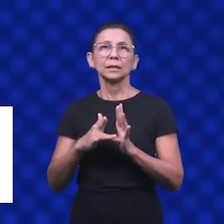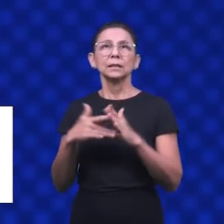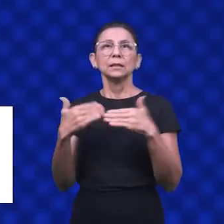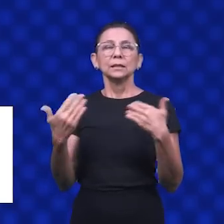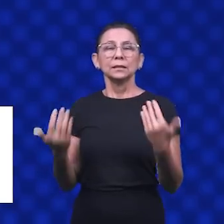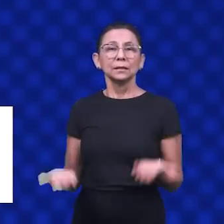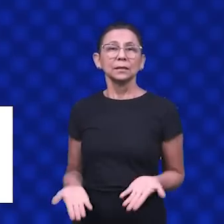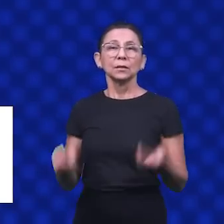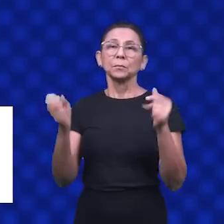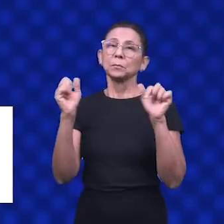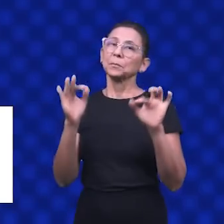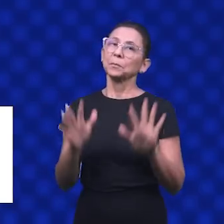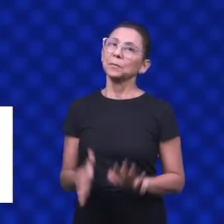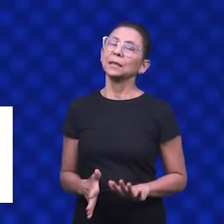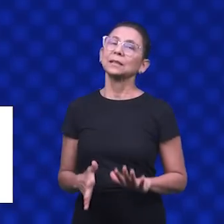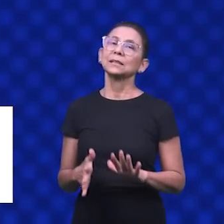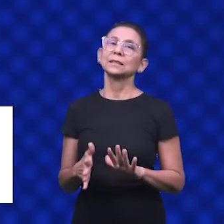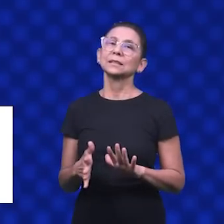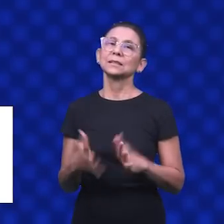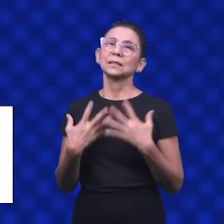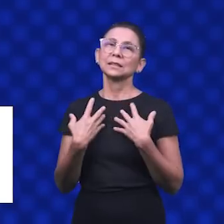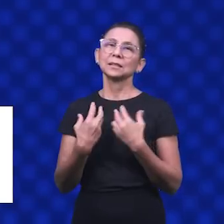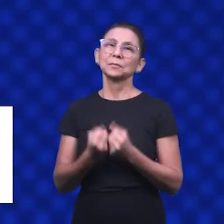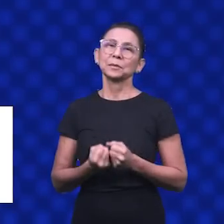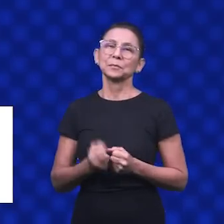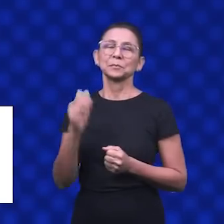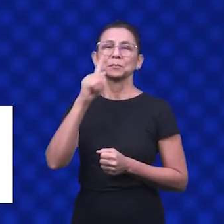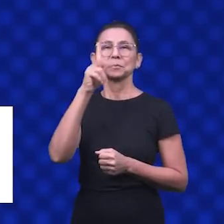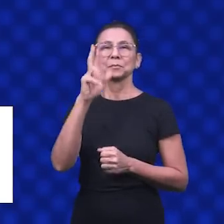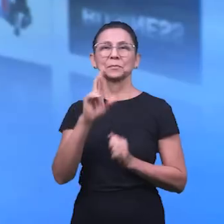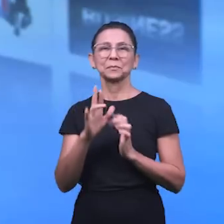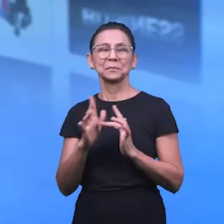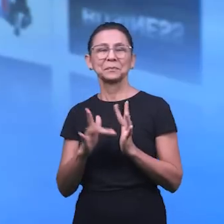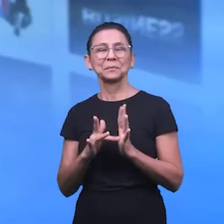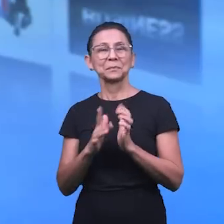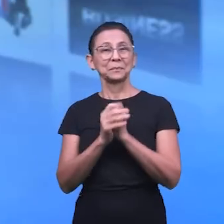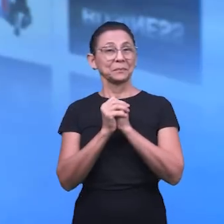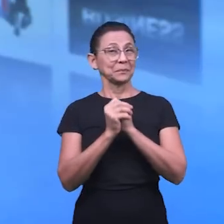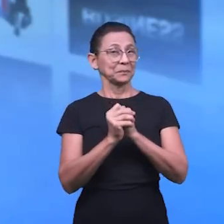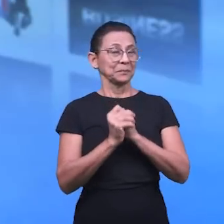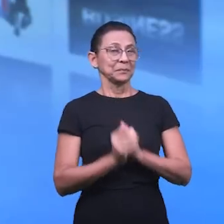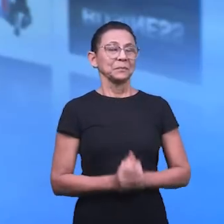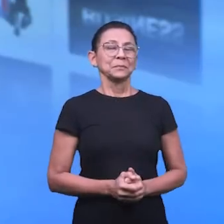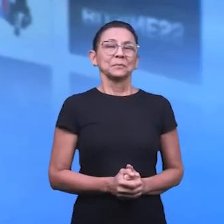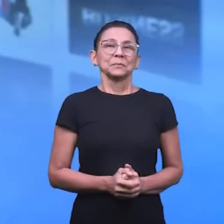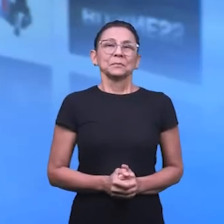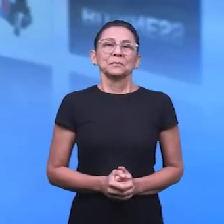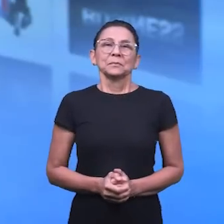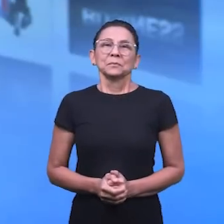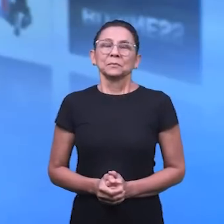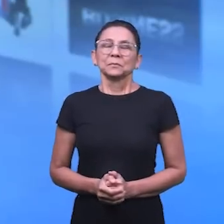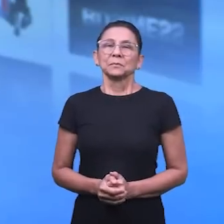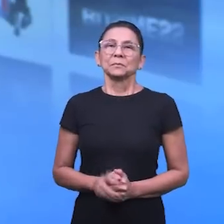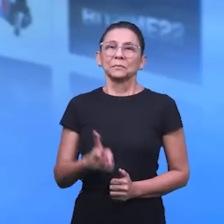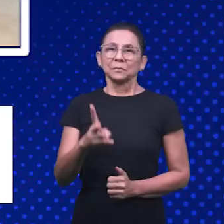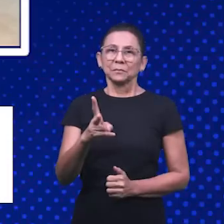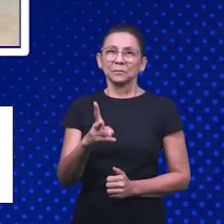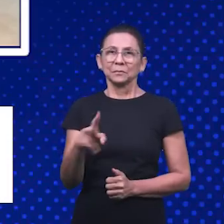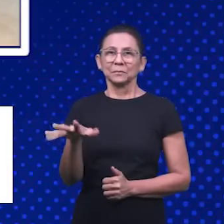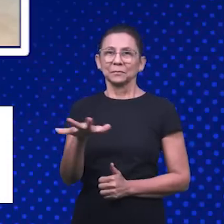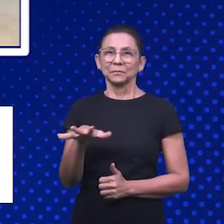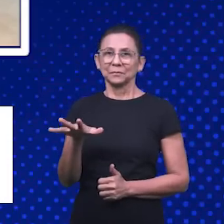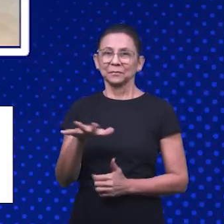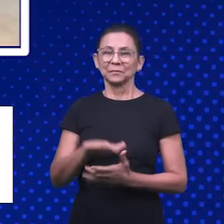nós recebemos uma grande bênção nesse dia. A todos a paz do Senhor. Amém! Também na mesma região, os Manaíns de